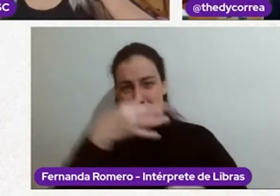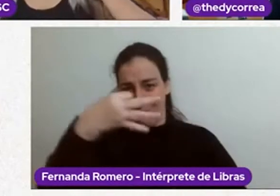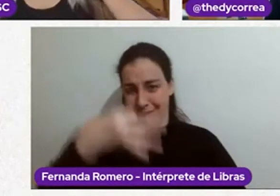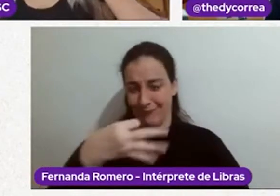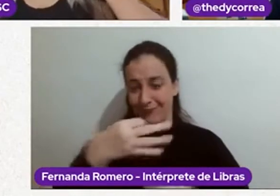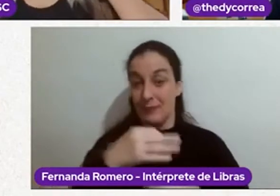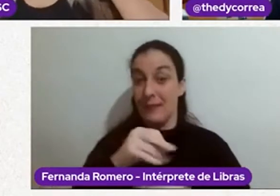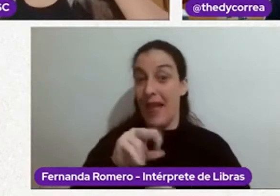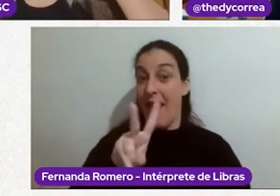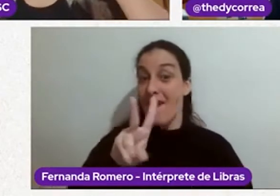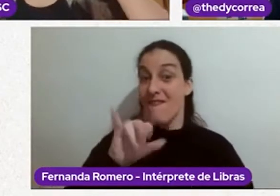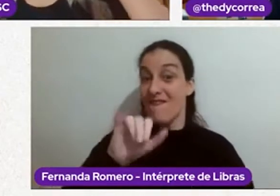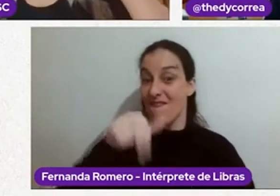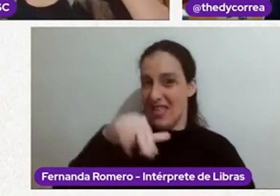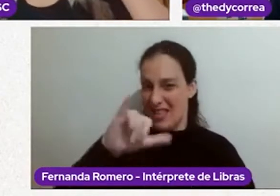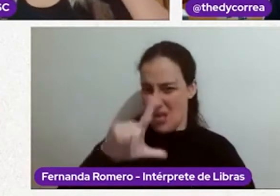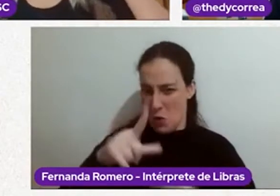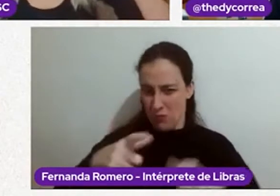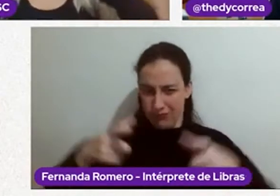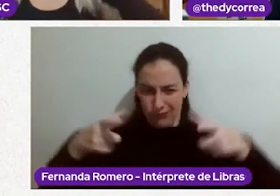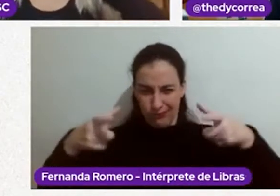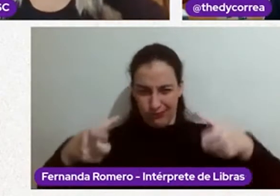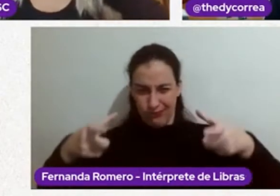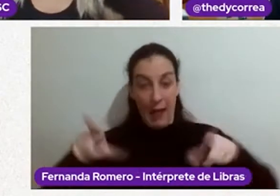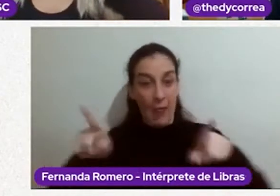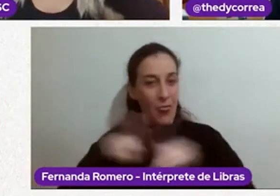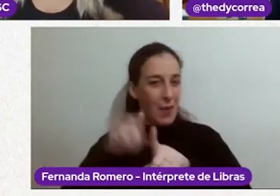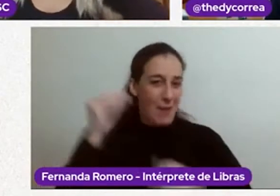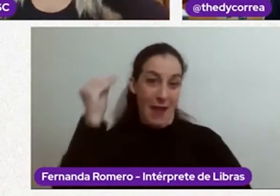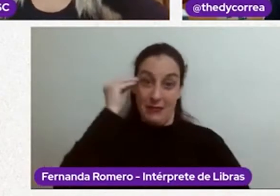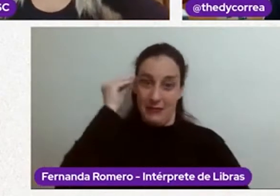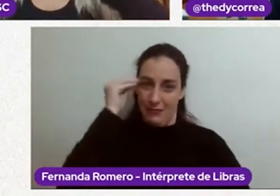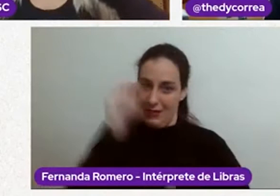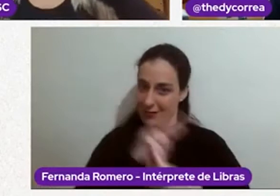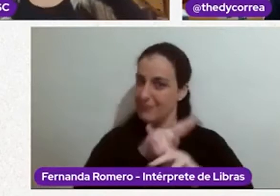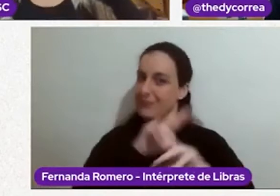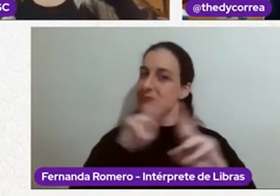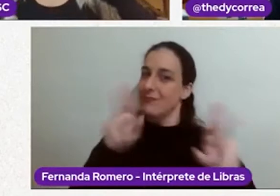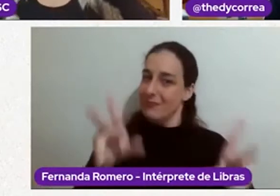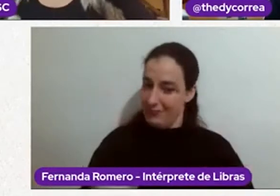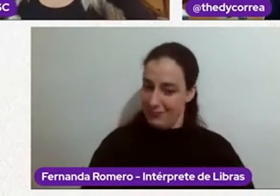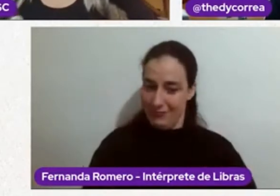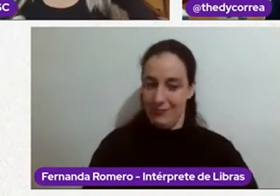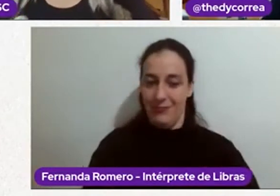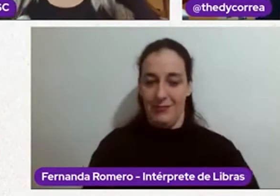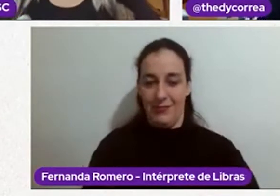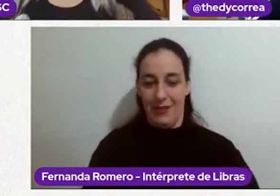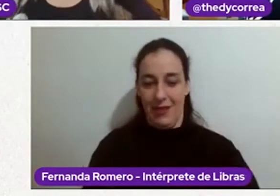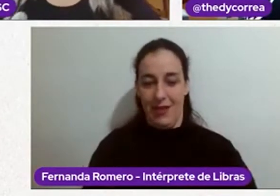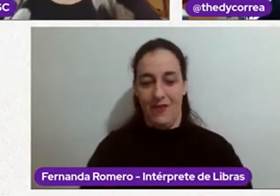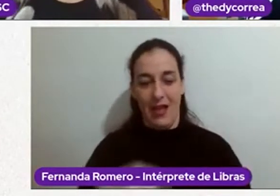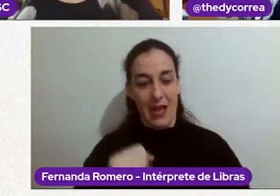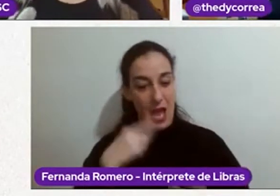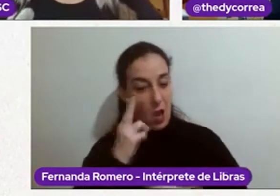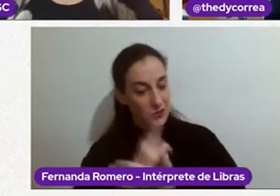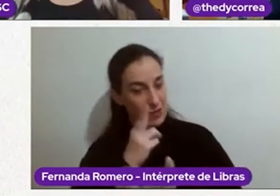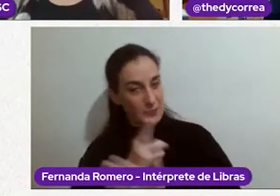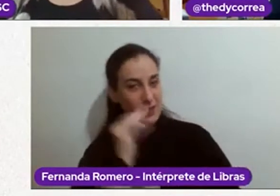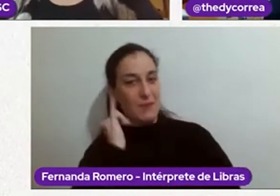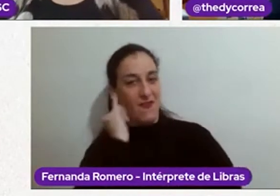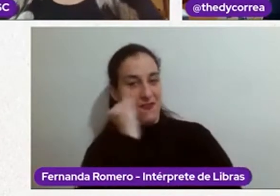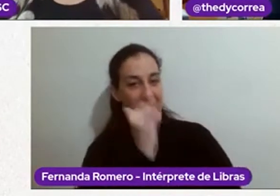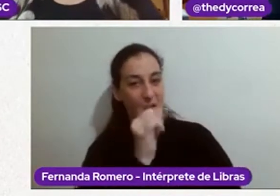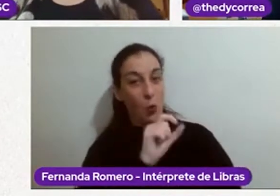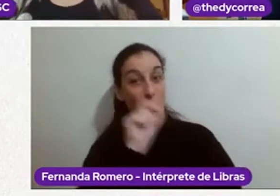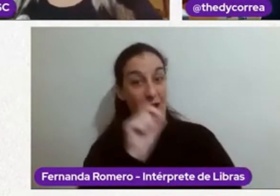O vinil, ele também te dá uma experiência diferente. E até eu costumo dizer